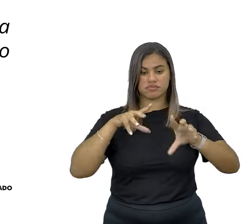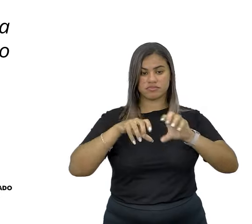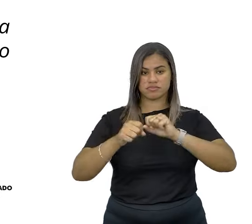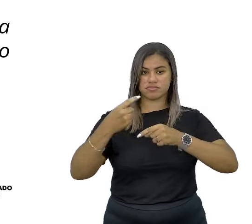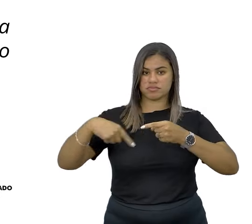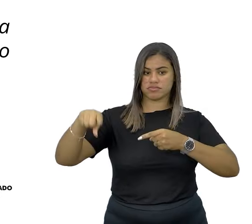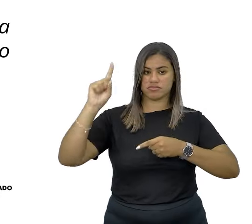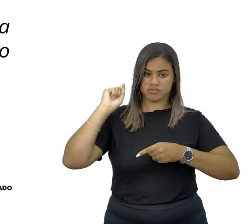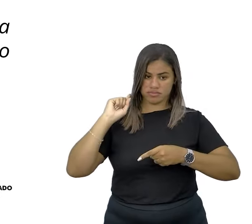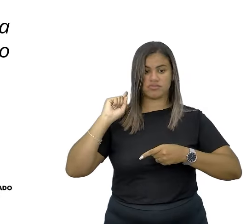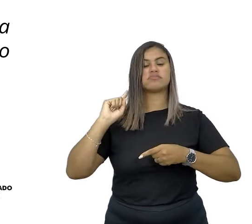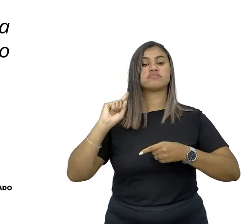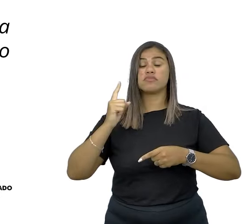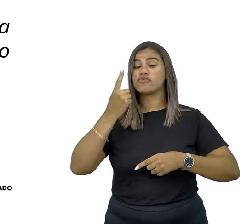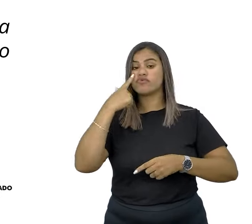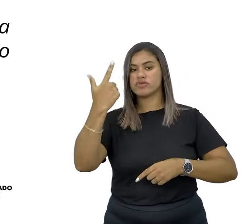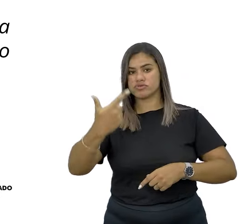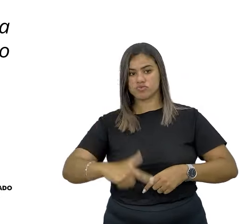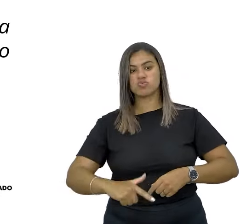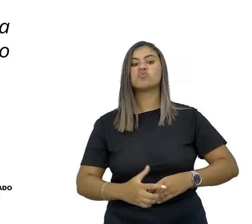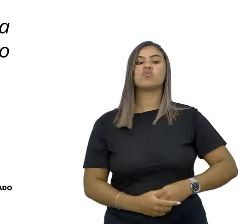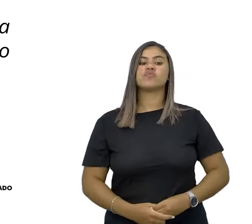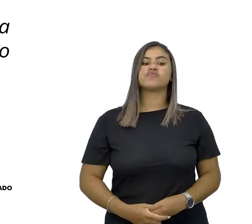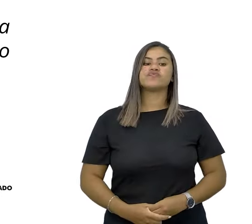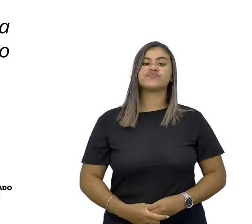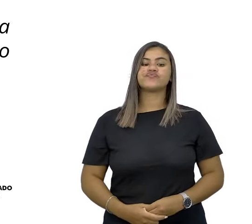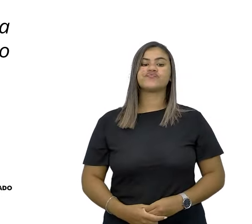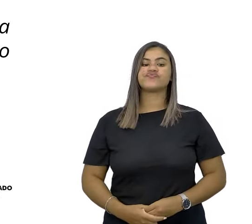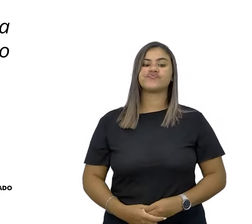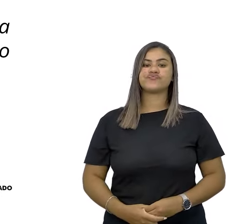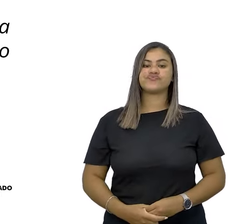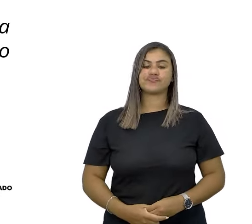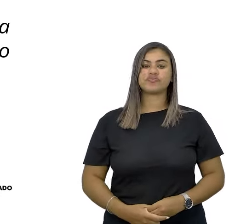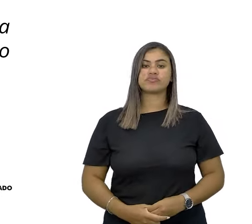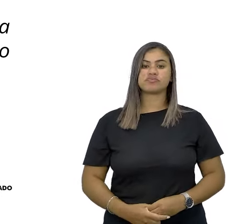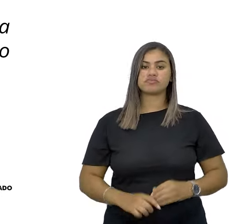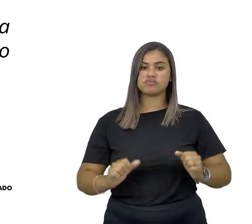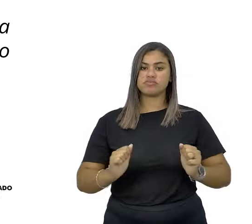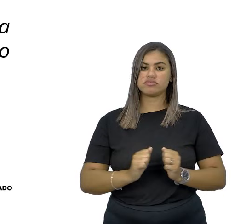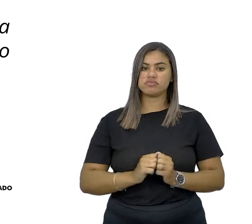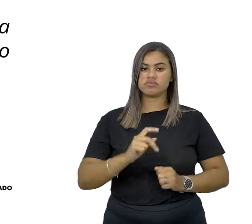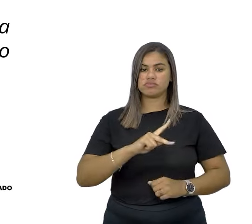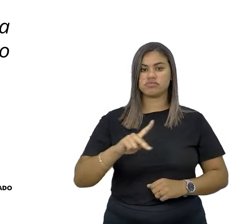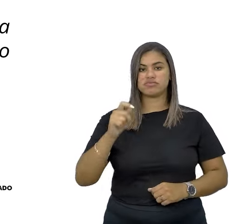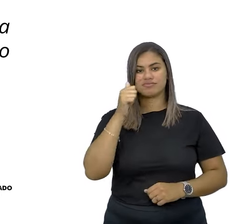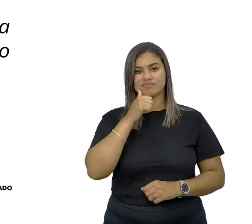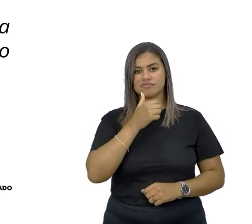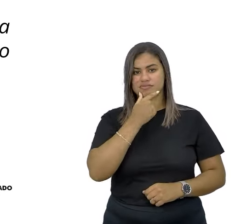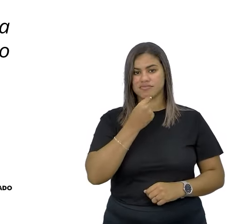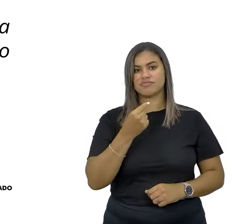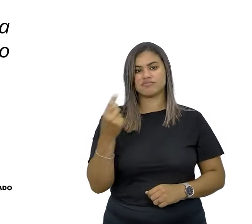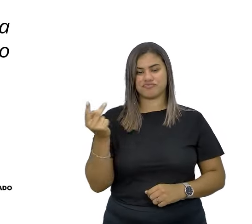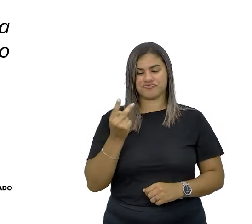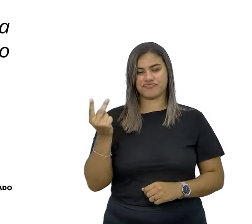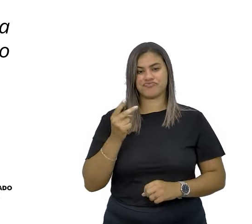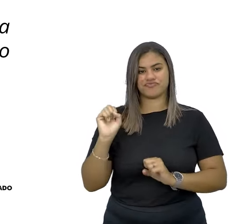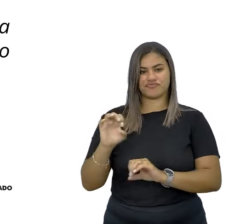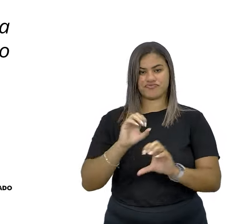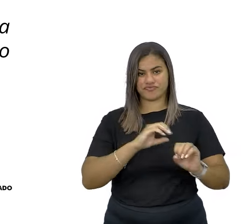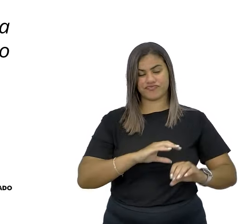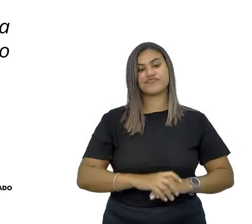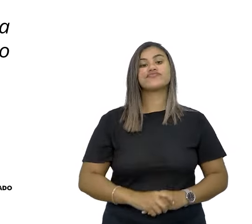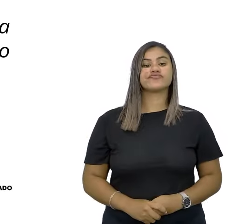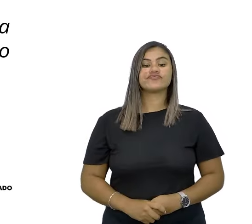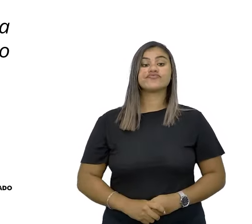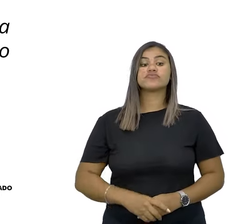de etapa que vocês tiveram na semana passada, com a professora Rosana no ensino fundamental e com o professor Marco Assis no ensino